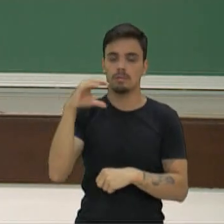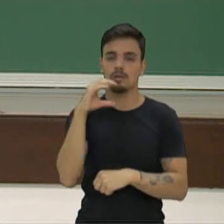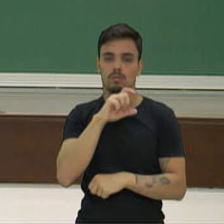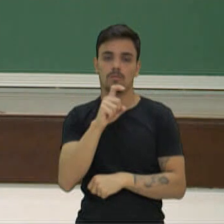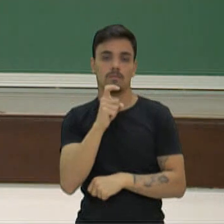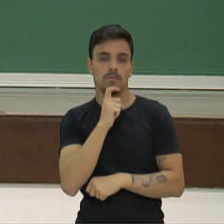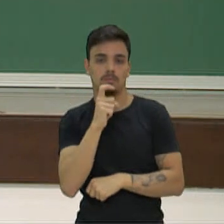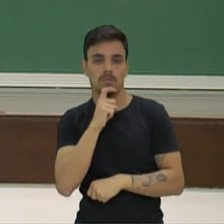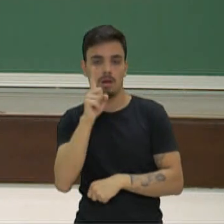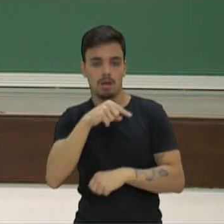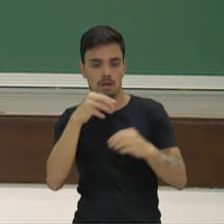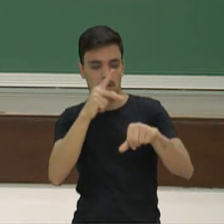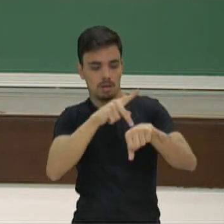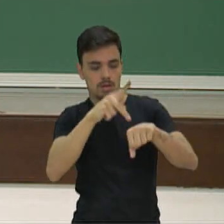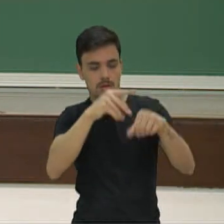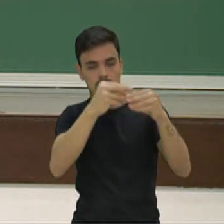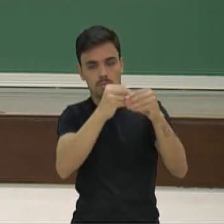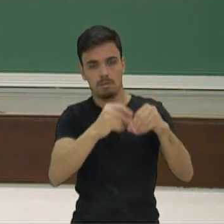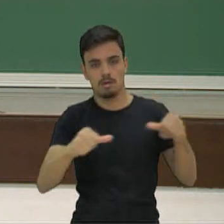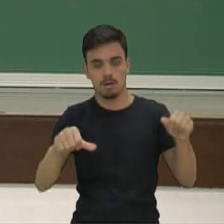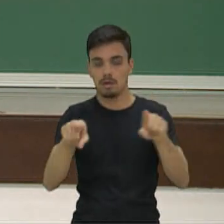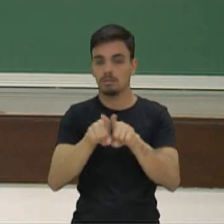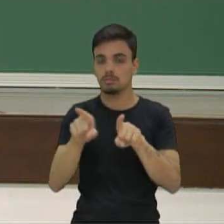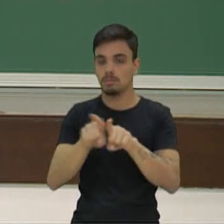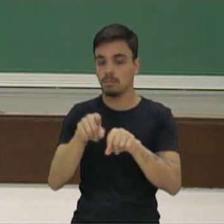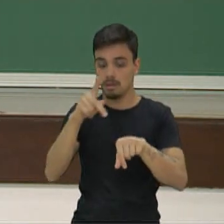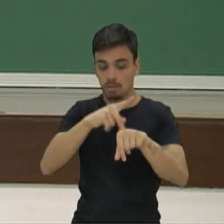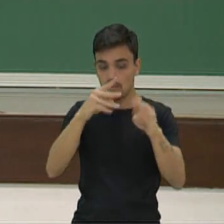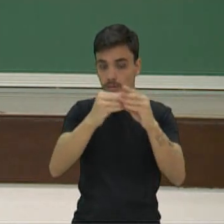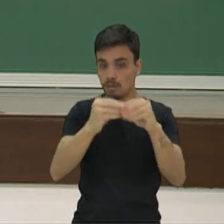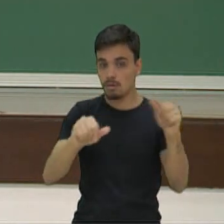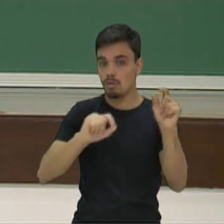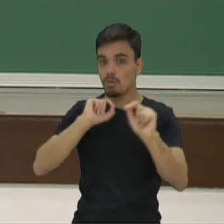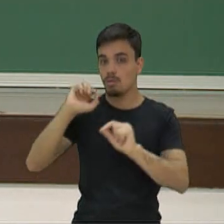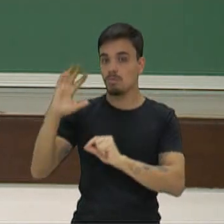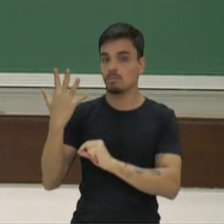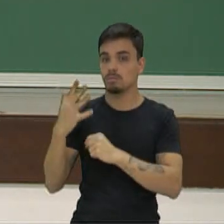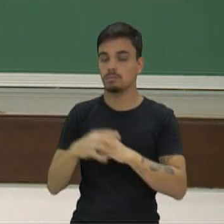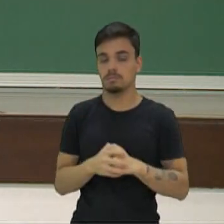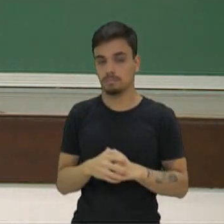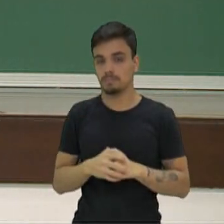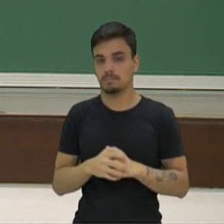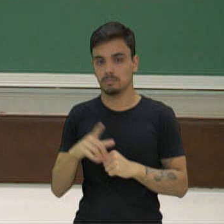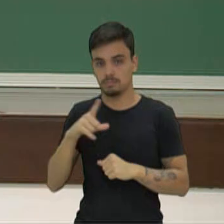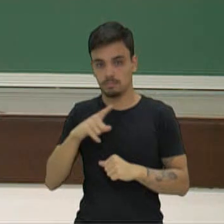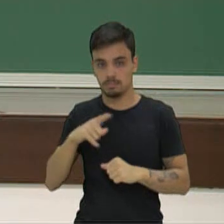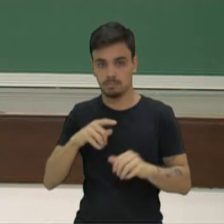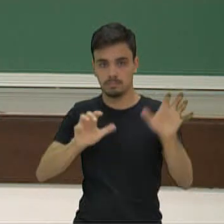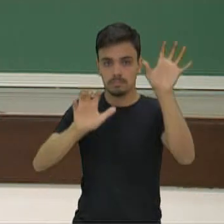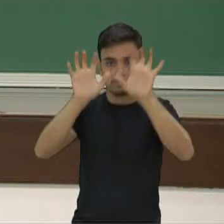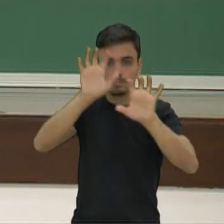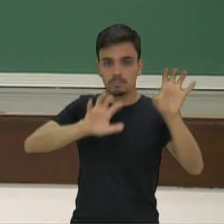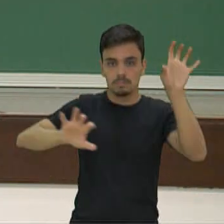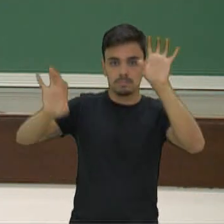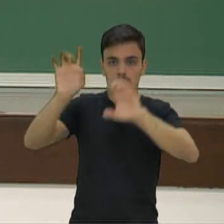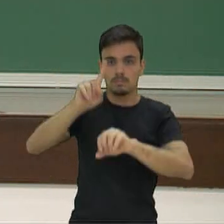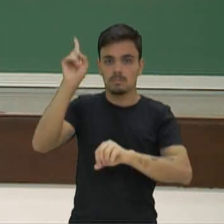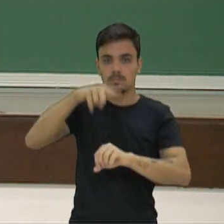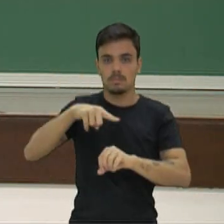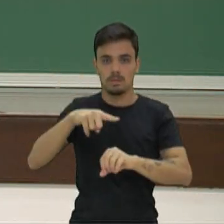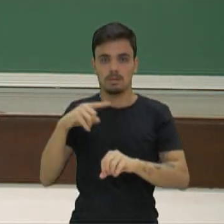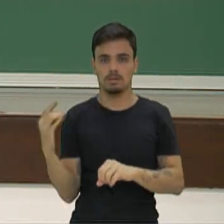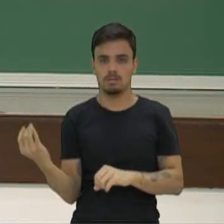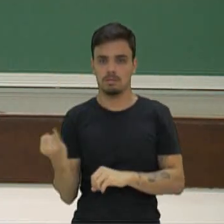vai decompondo a rocha e, ao decompor a rocha, produz este elemento essencial para